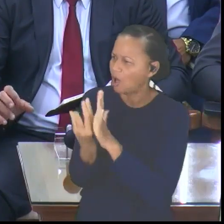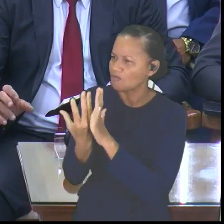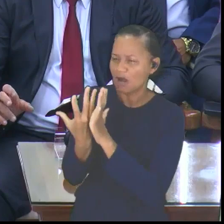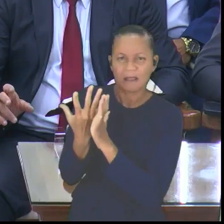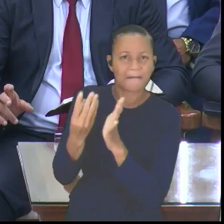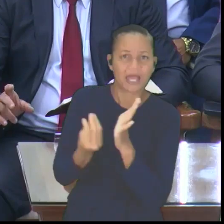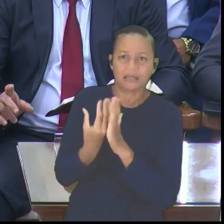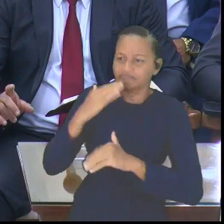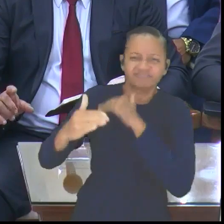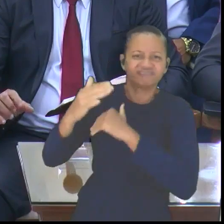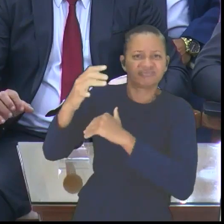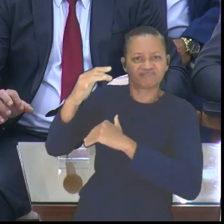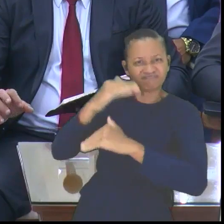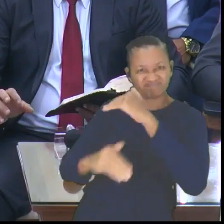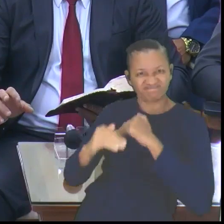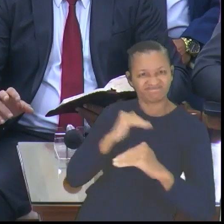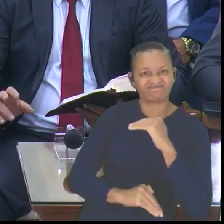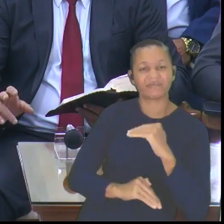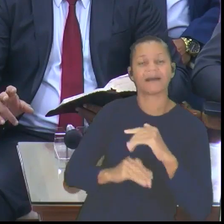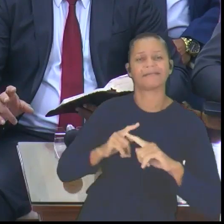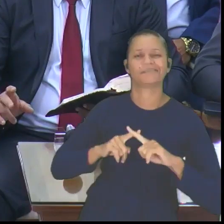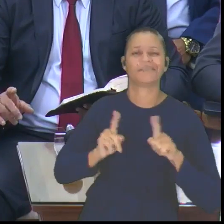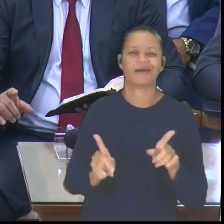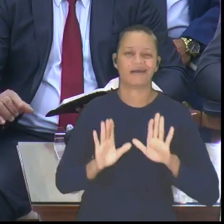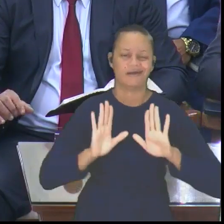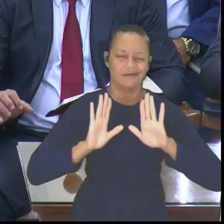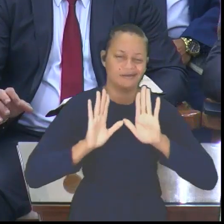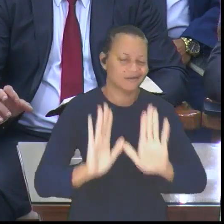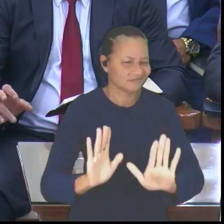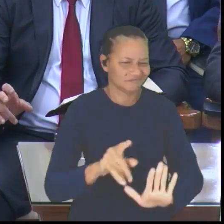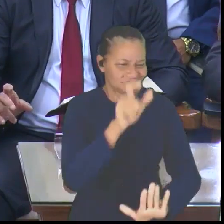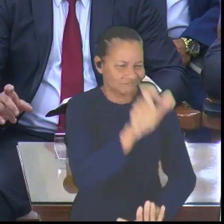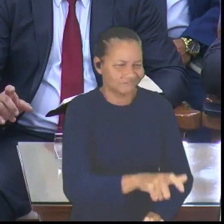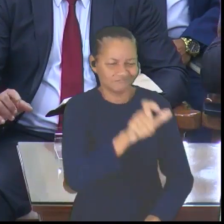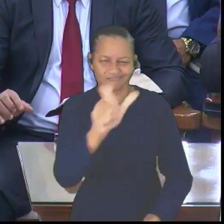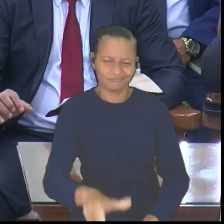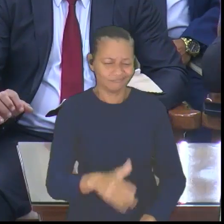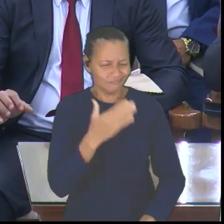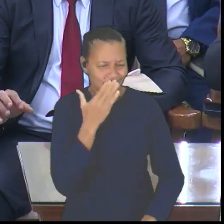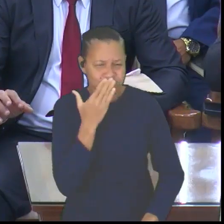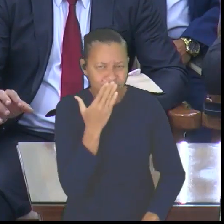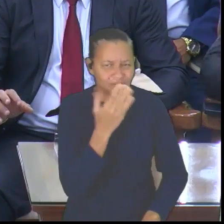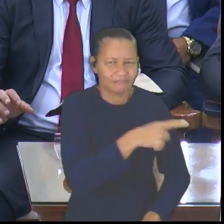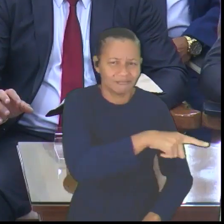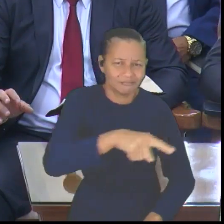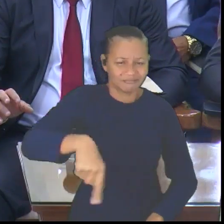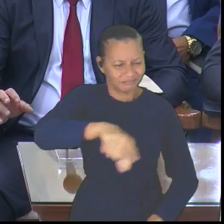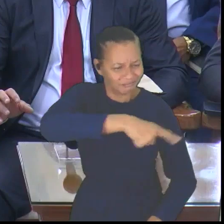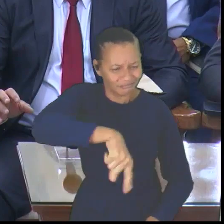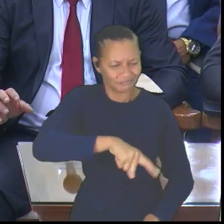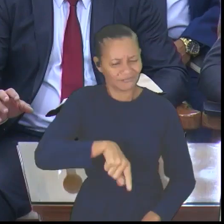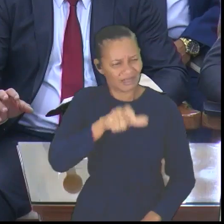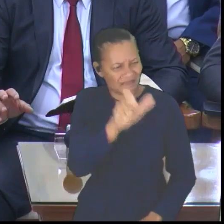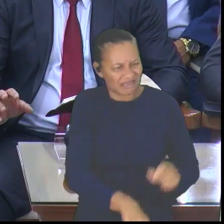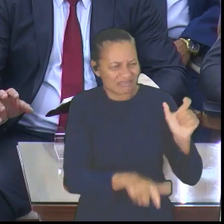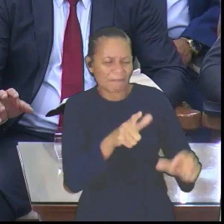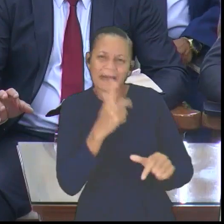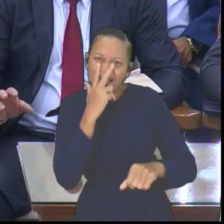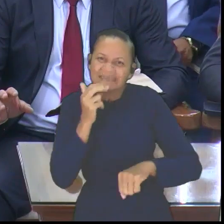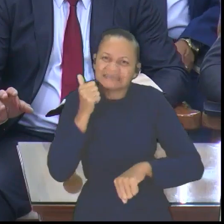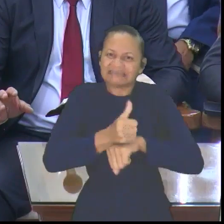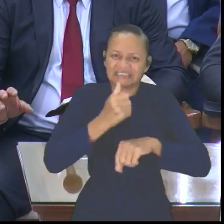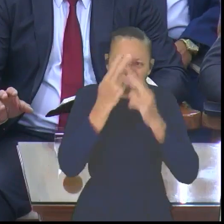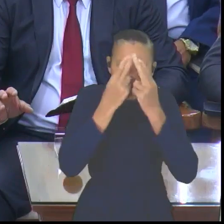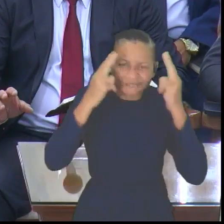avanço da igreja do Senhor. Porém, irmãos, se esquecem estes Herodes, que a igreja ela tem